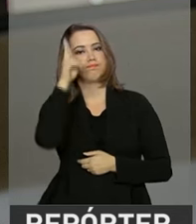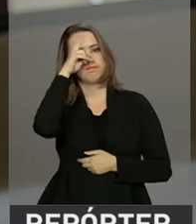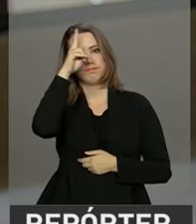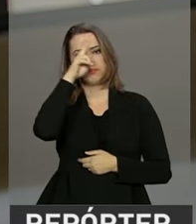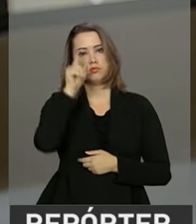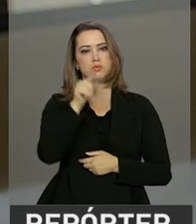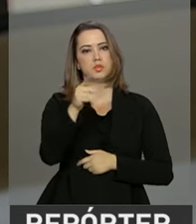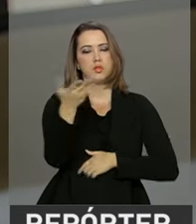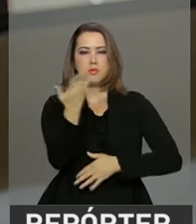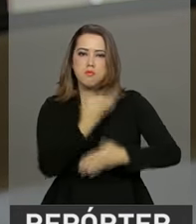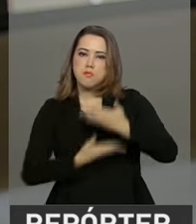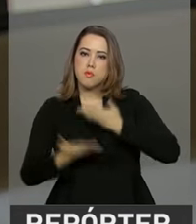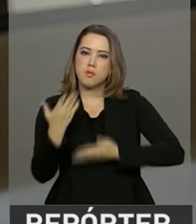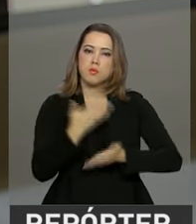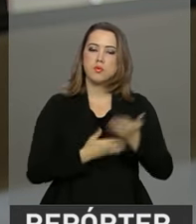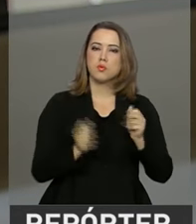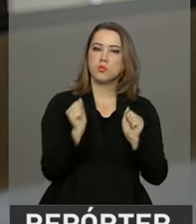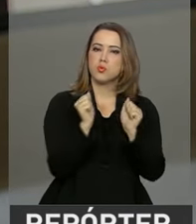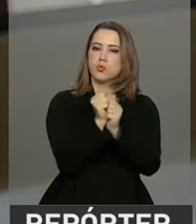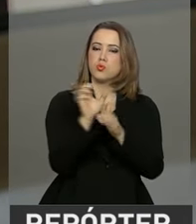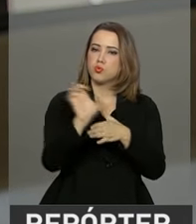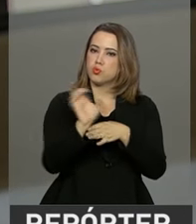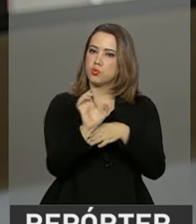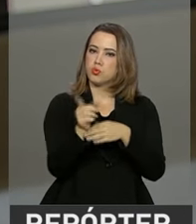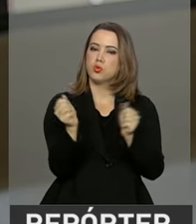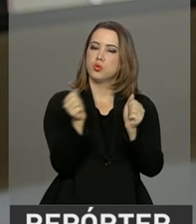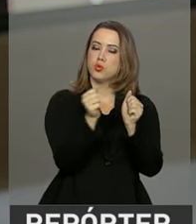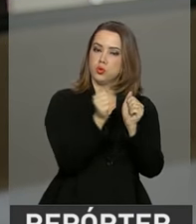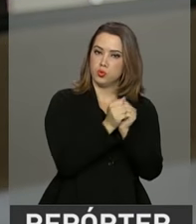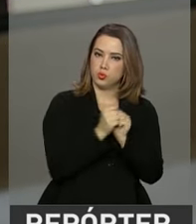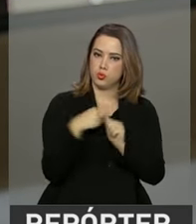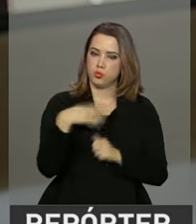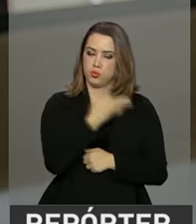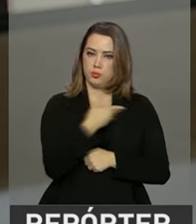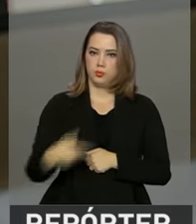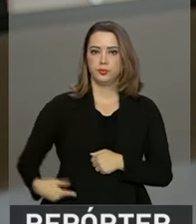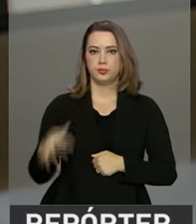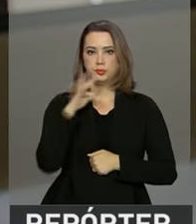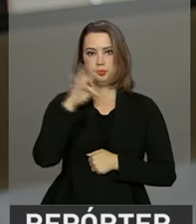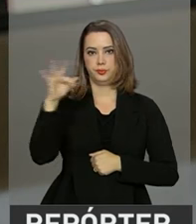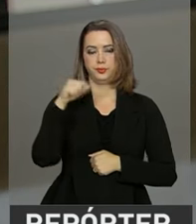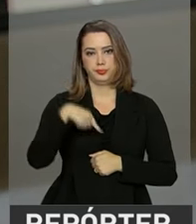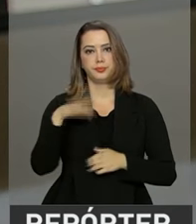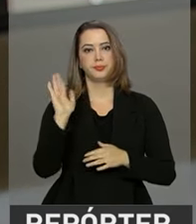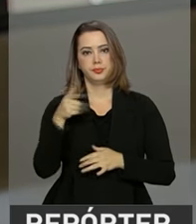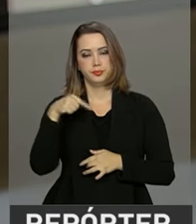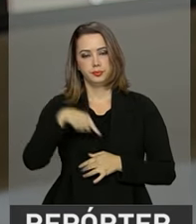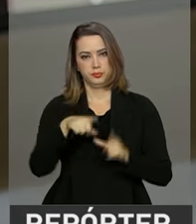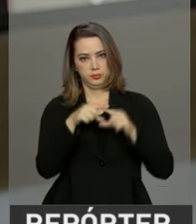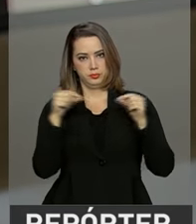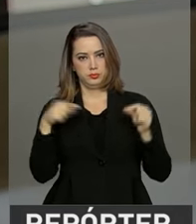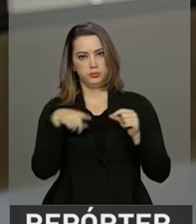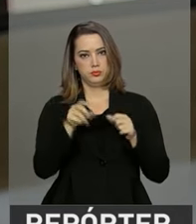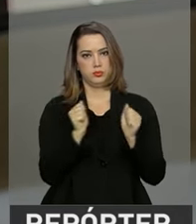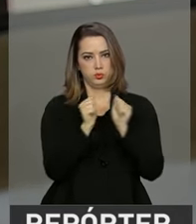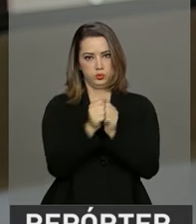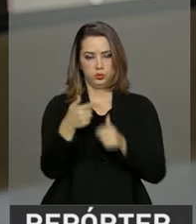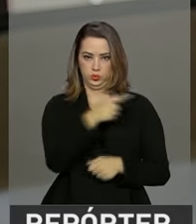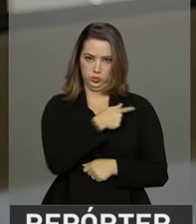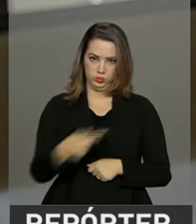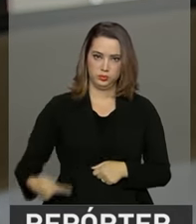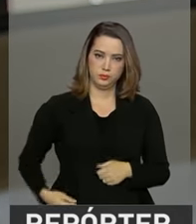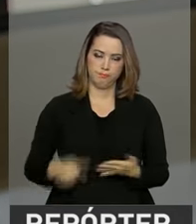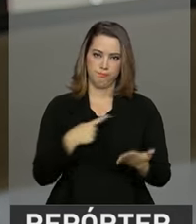renegociação das dívidas estaduais com a união acordo firmado na semana passada aqui em Brasília e o compromisso dos governadores em